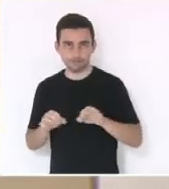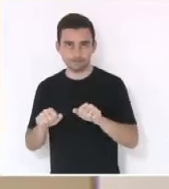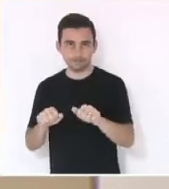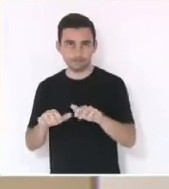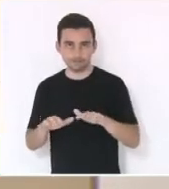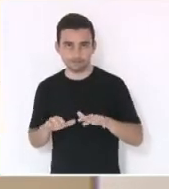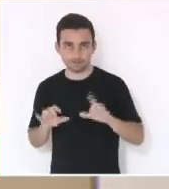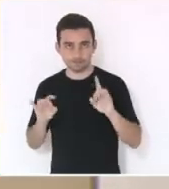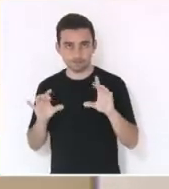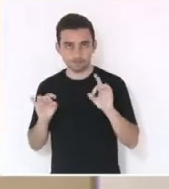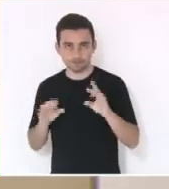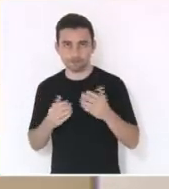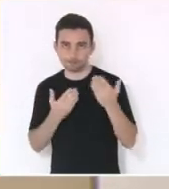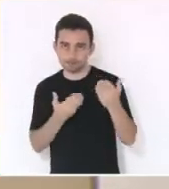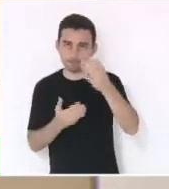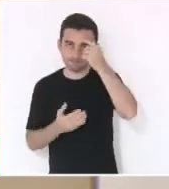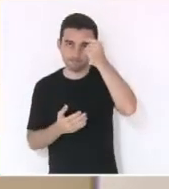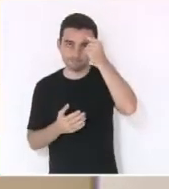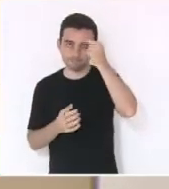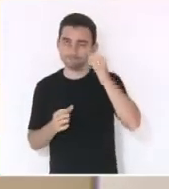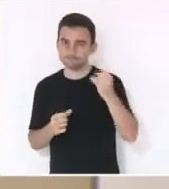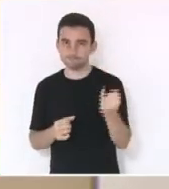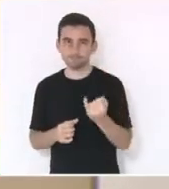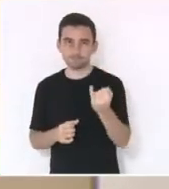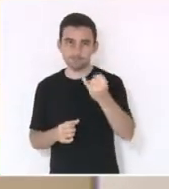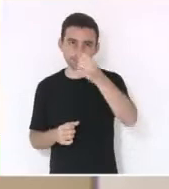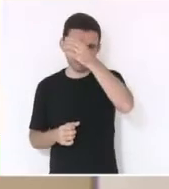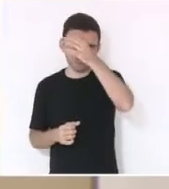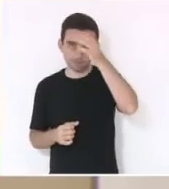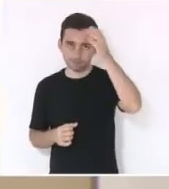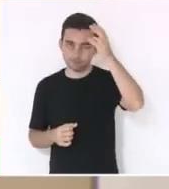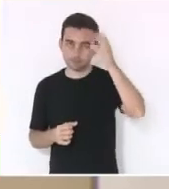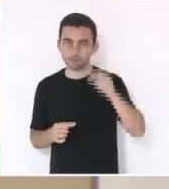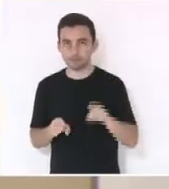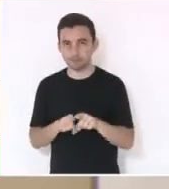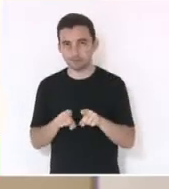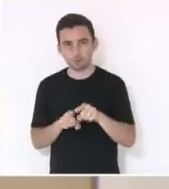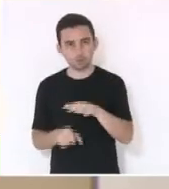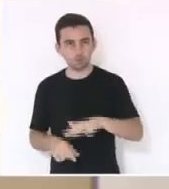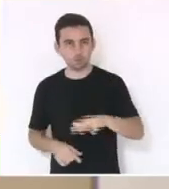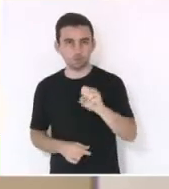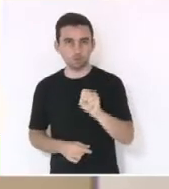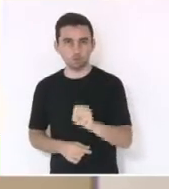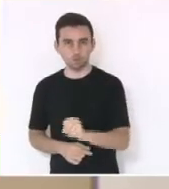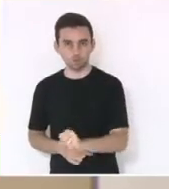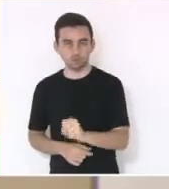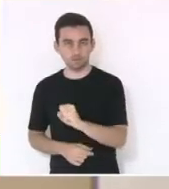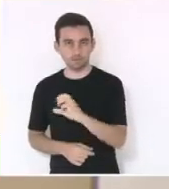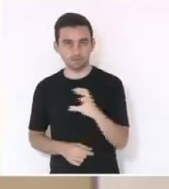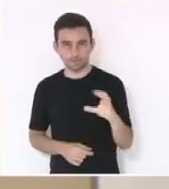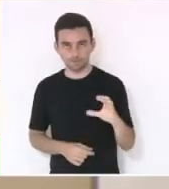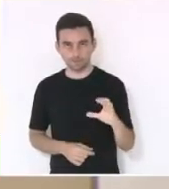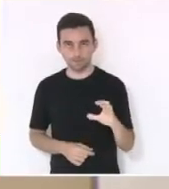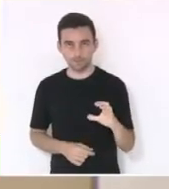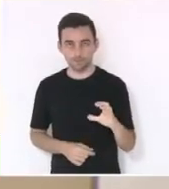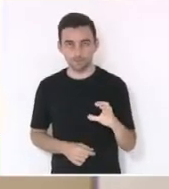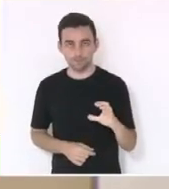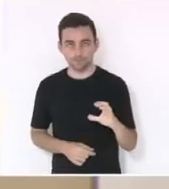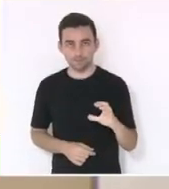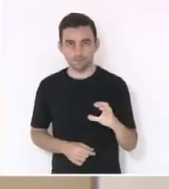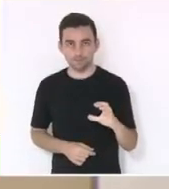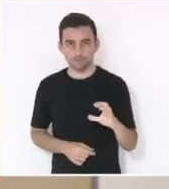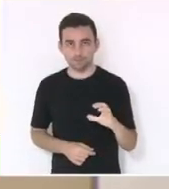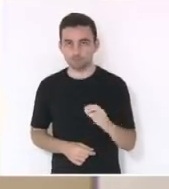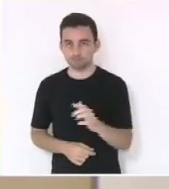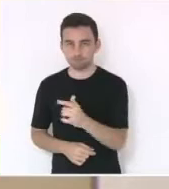tão importante, não só para Criciúma, mas para o Sul e o Estado de Santa Catarina. Não